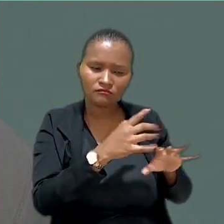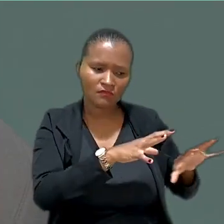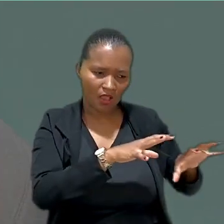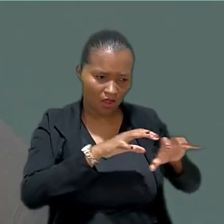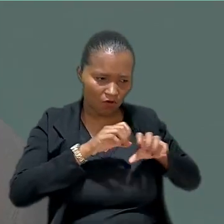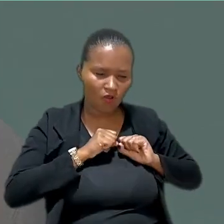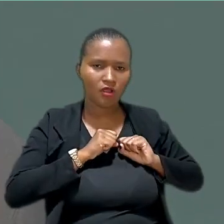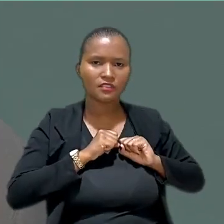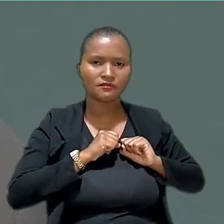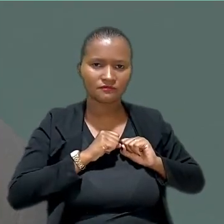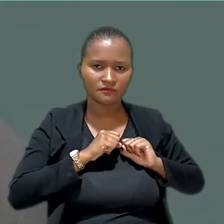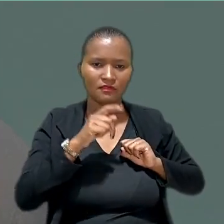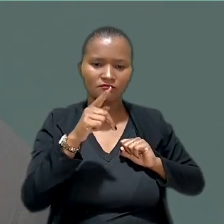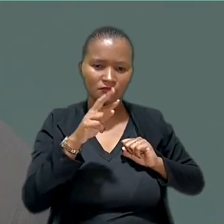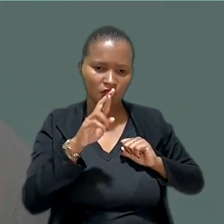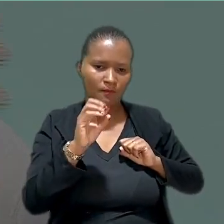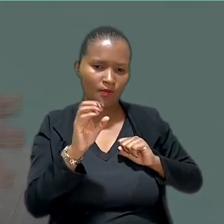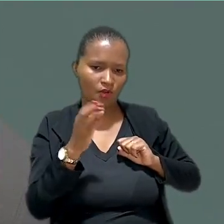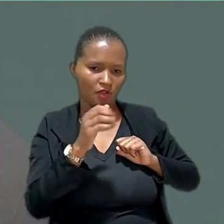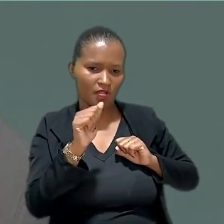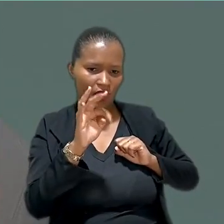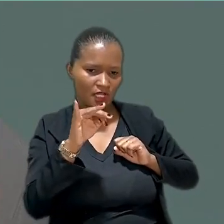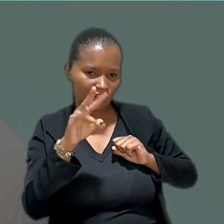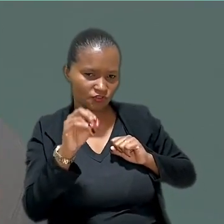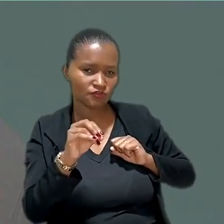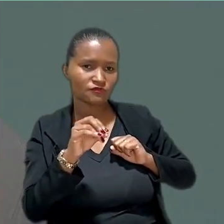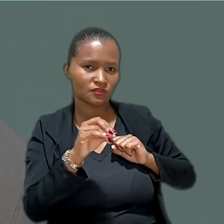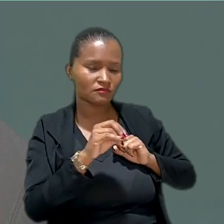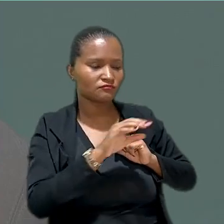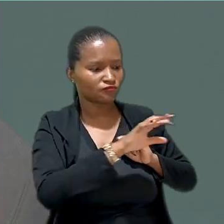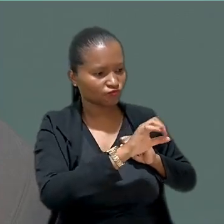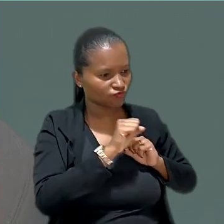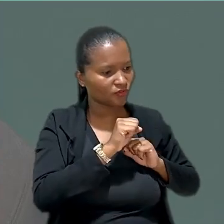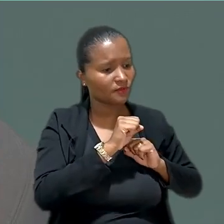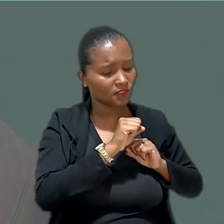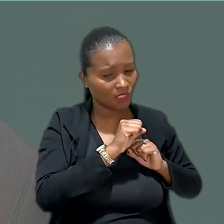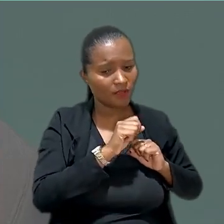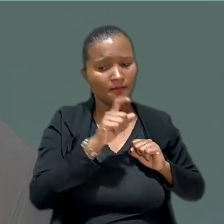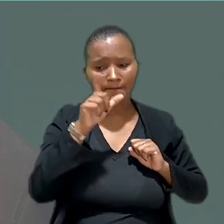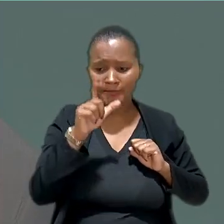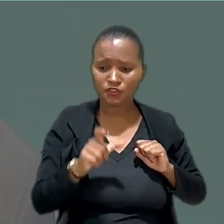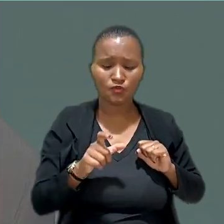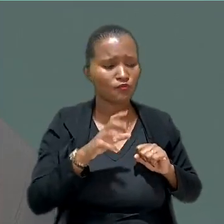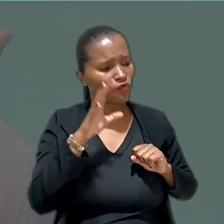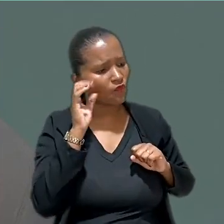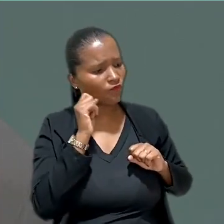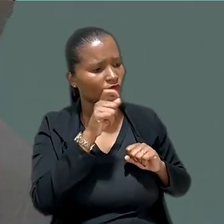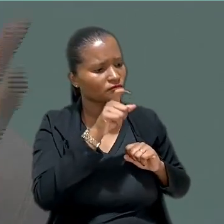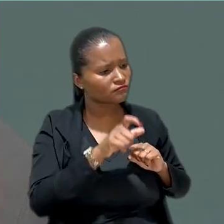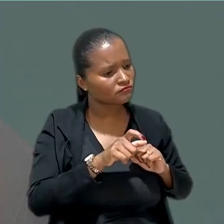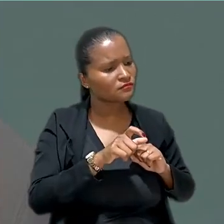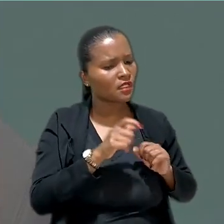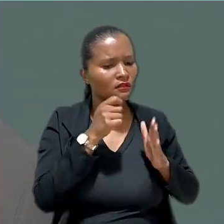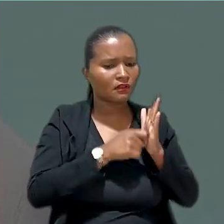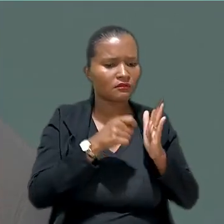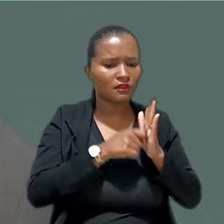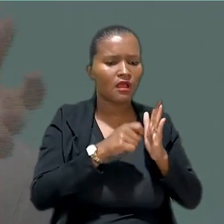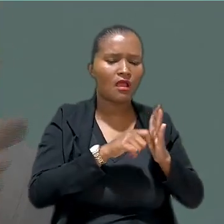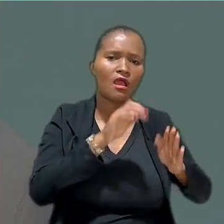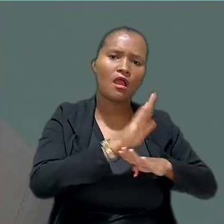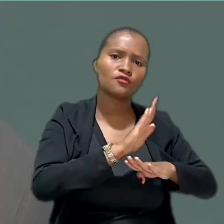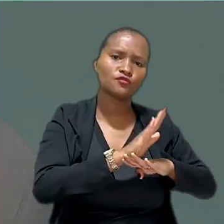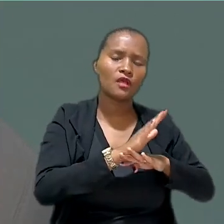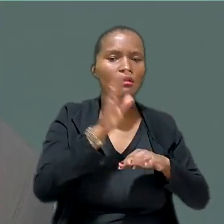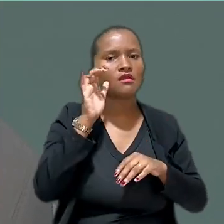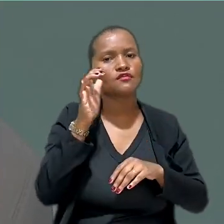acolhimento chamado proativo. Ele tem alguém que vai fazer a chamada escuta ativa, vai ouvi-lo e vai tentar interceder